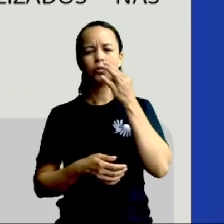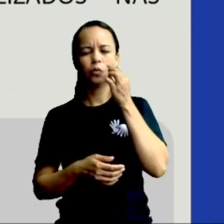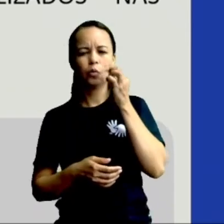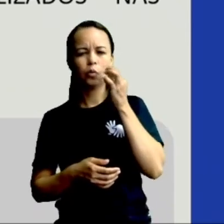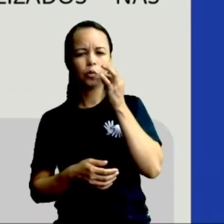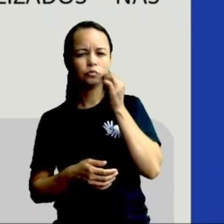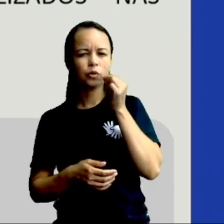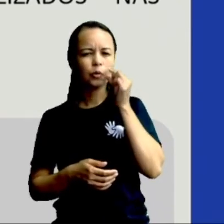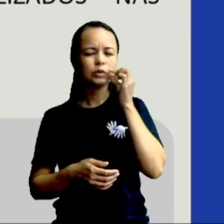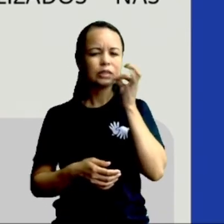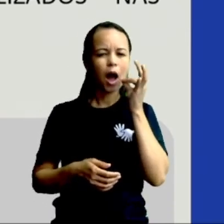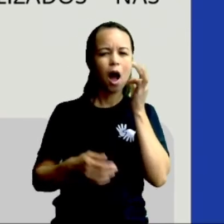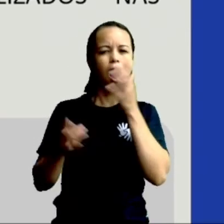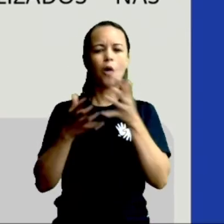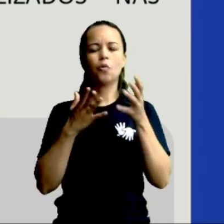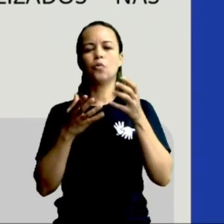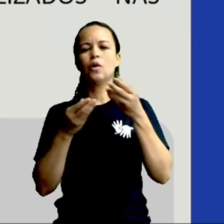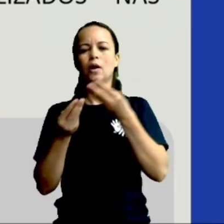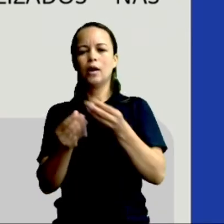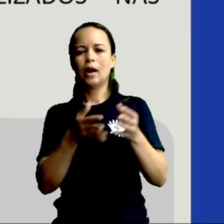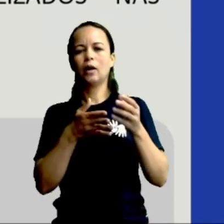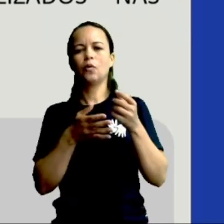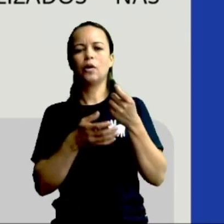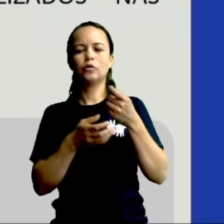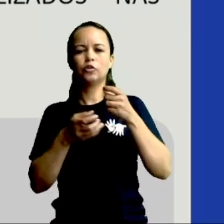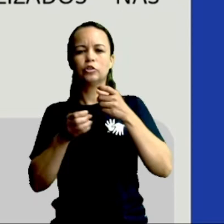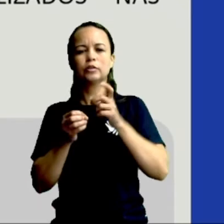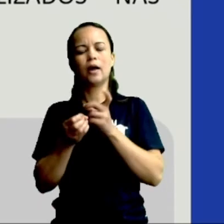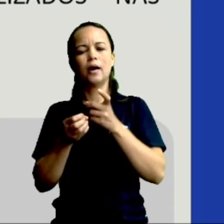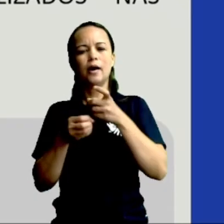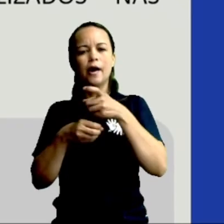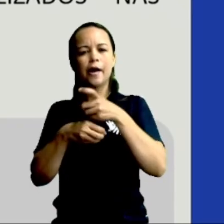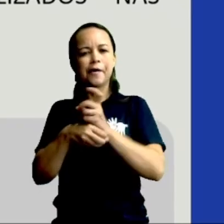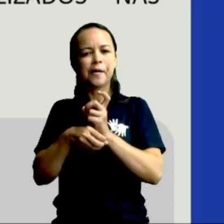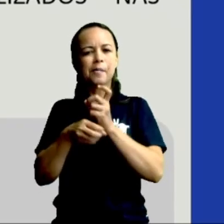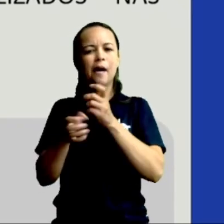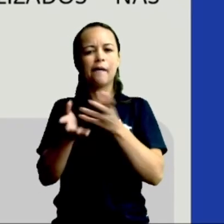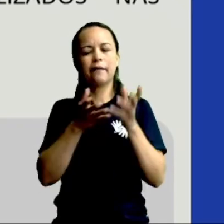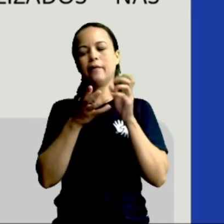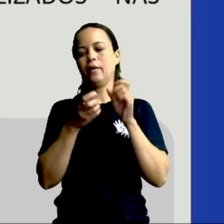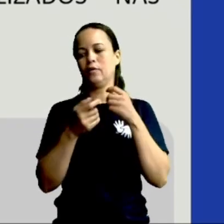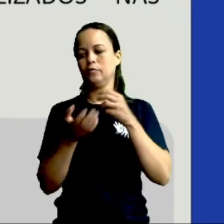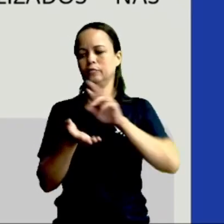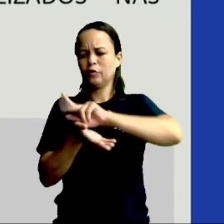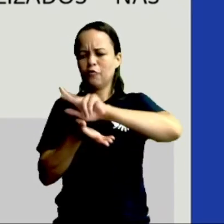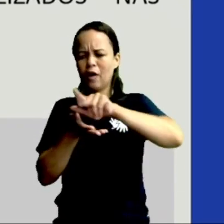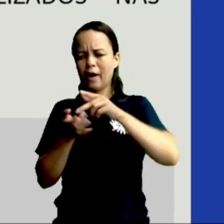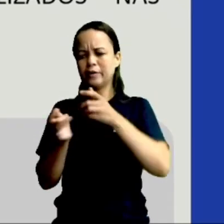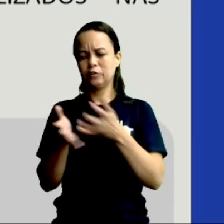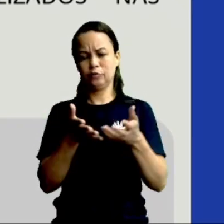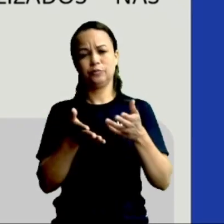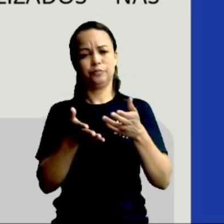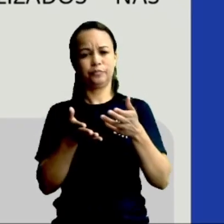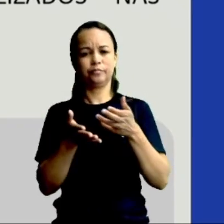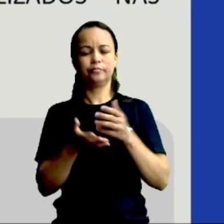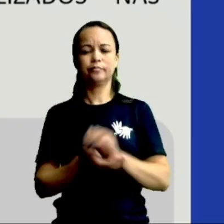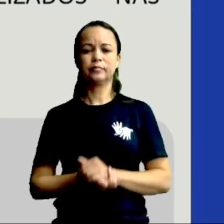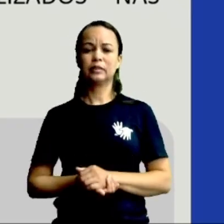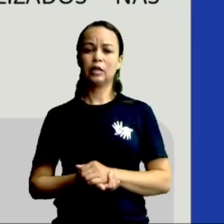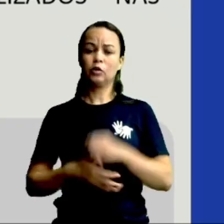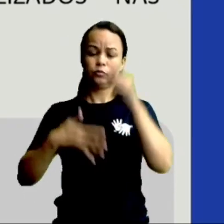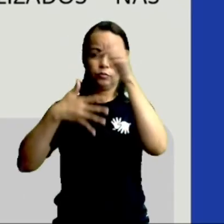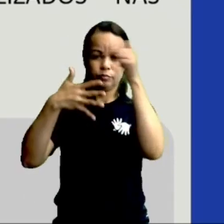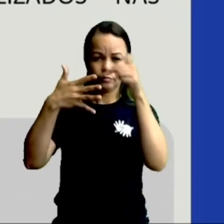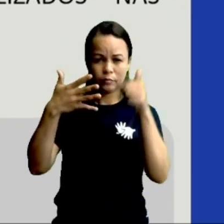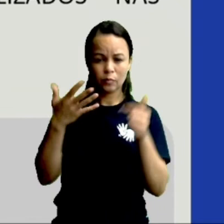lagosta, camarão, coco, a cera de carnaúba e de babaçu, algodão e etc. Todos